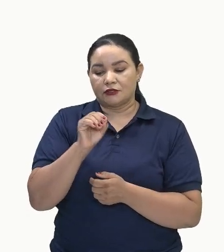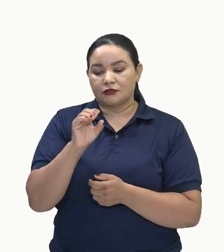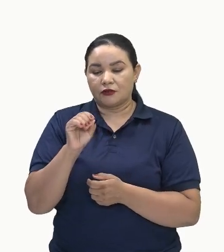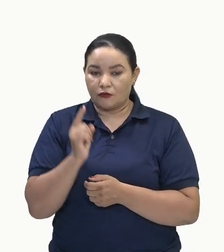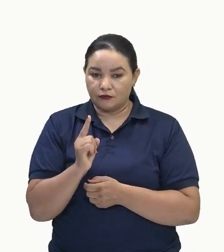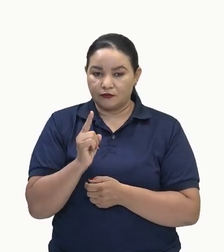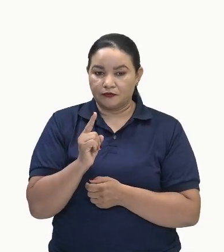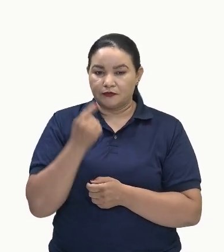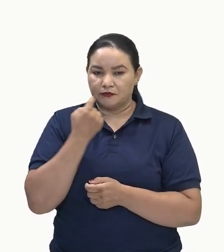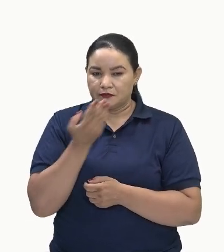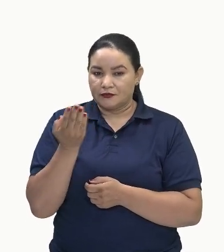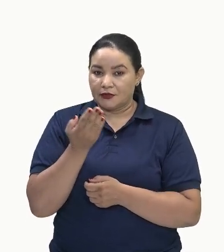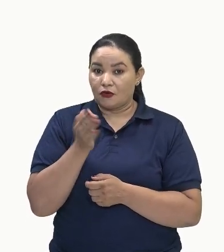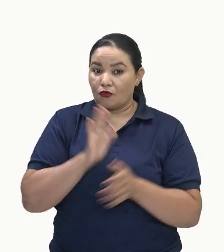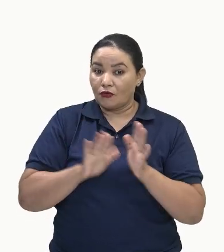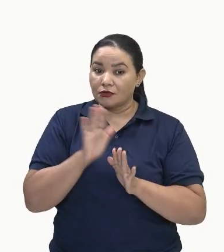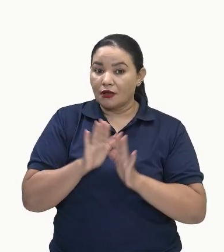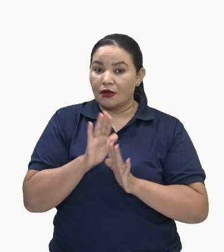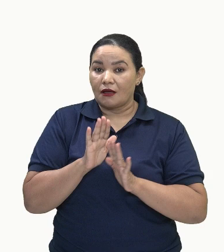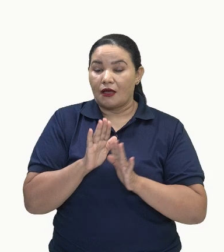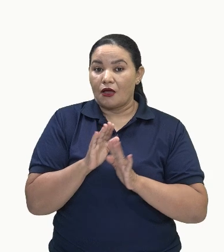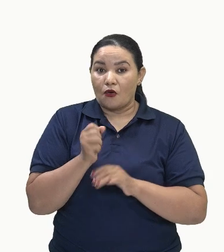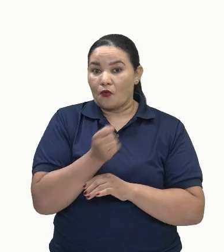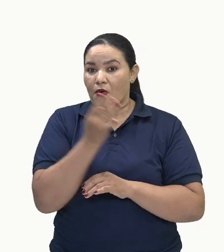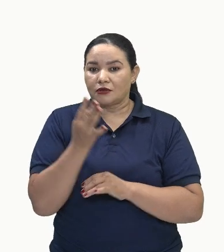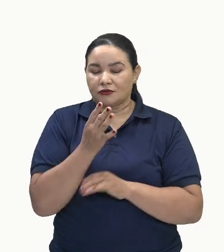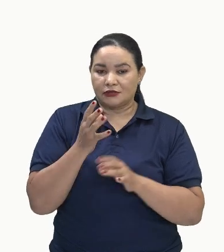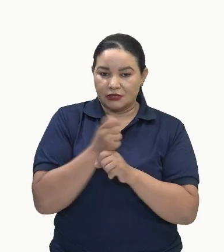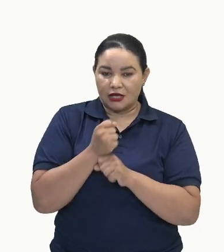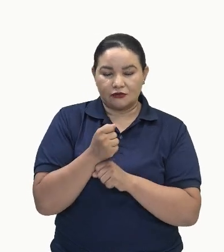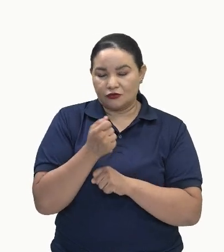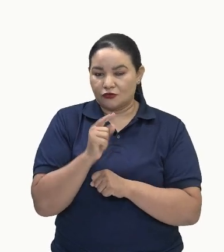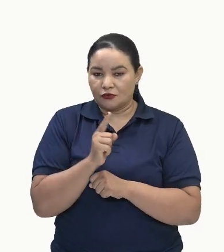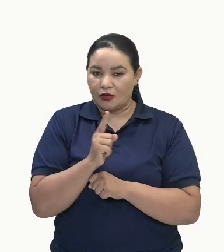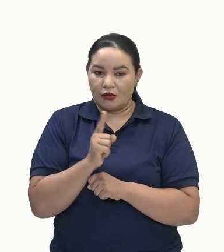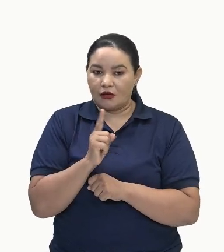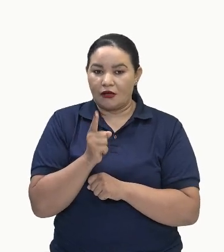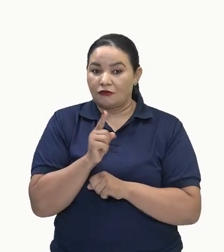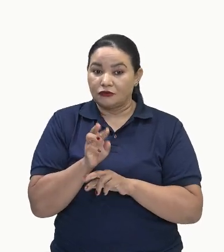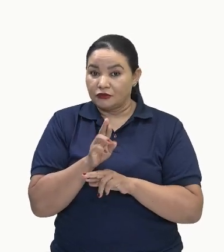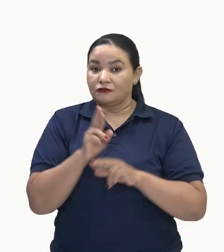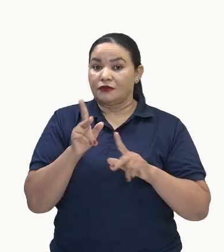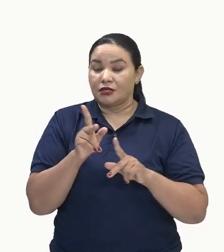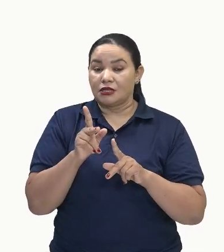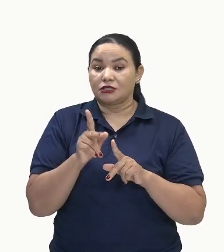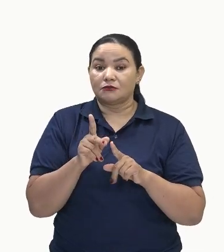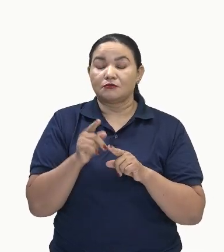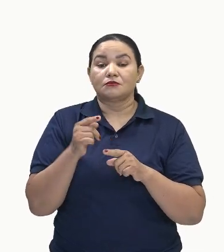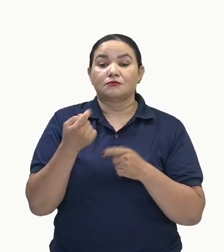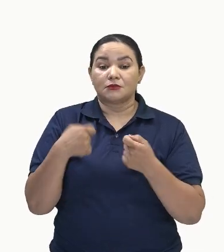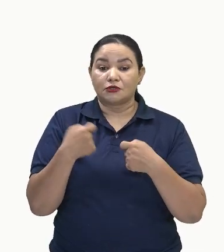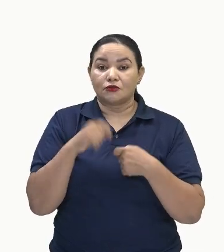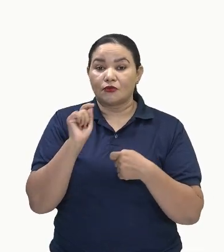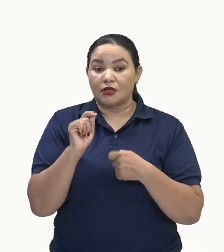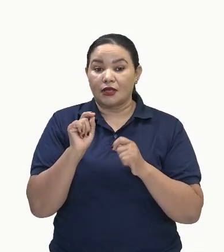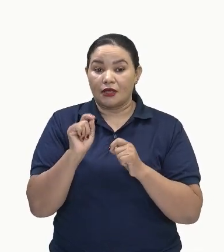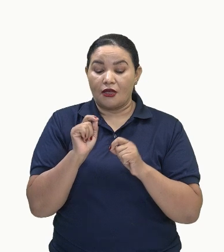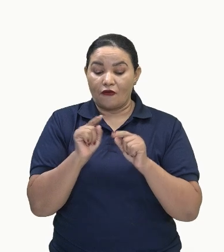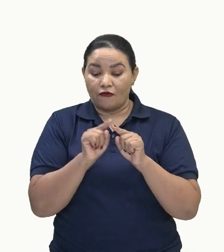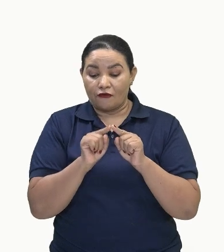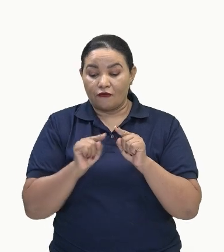0,001. Aí, ó, cuidado. Você não vai contar a quantidade de zeros, quando o número é um número pequeno. Você vai contar a quantidade de